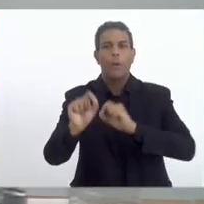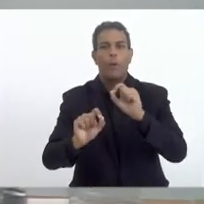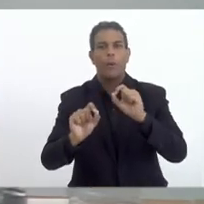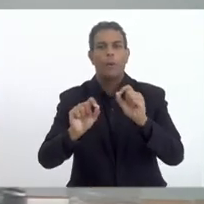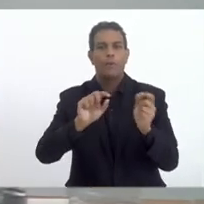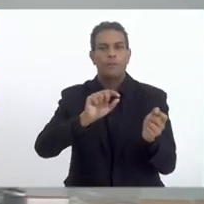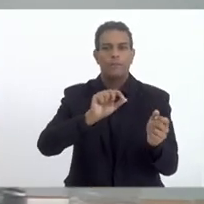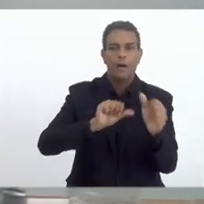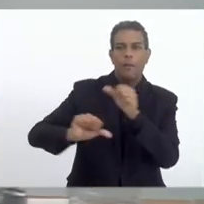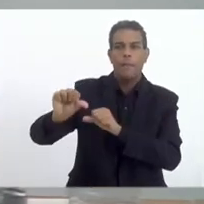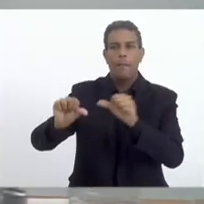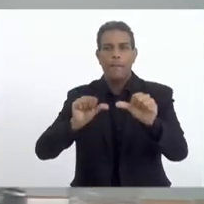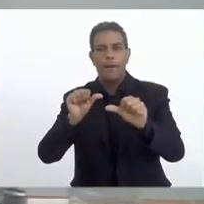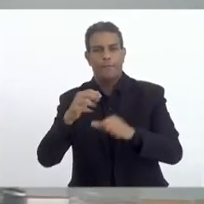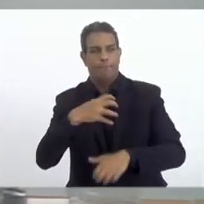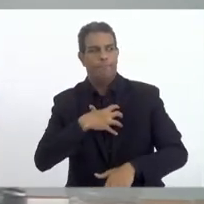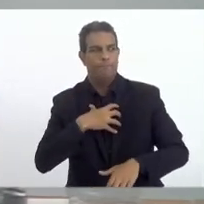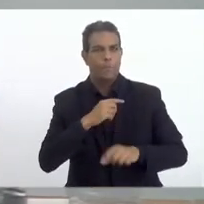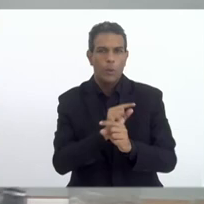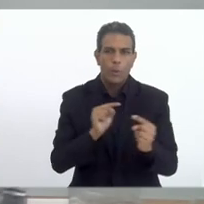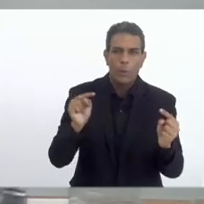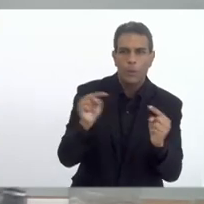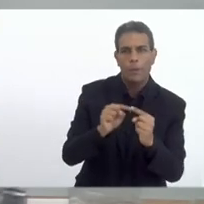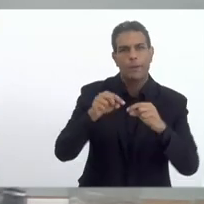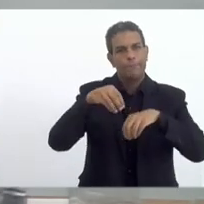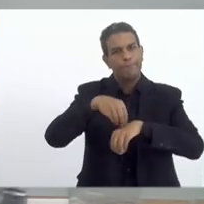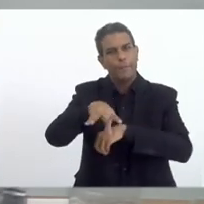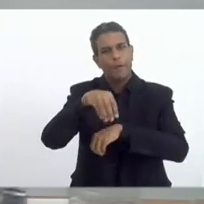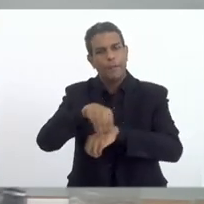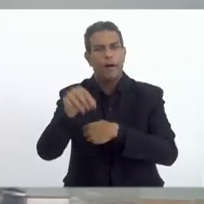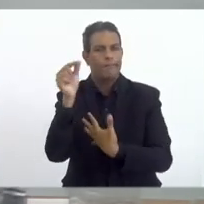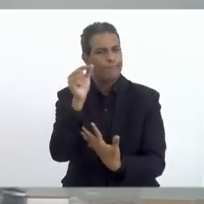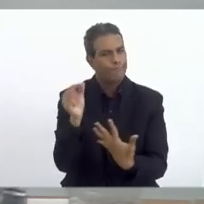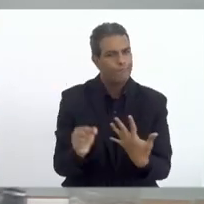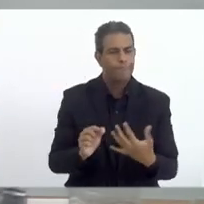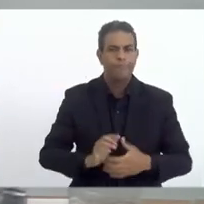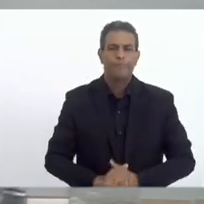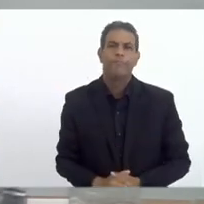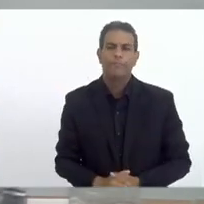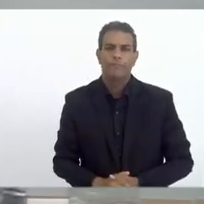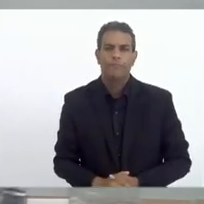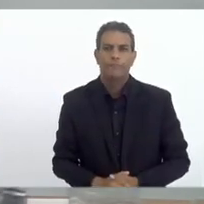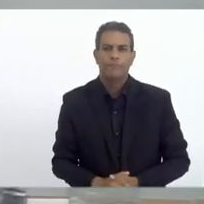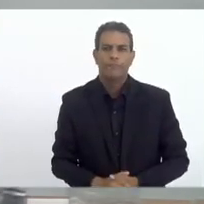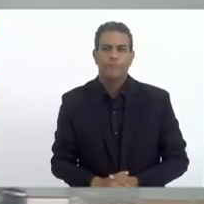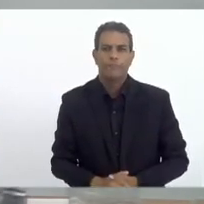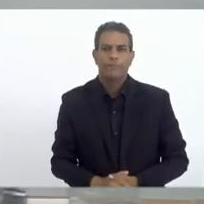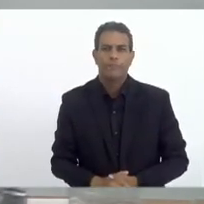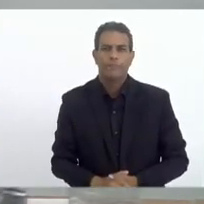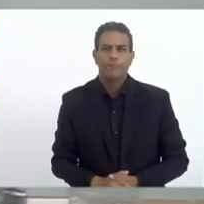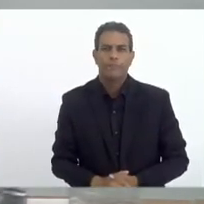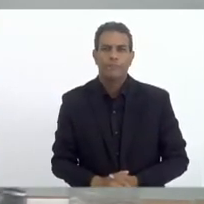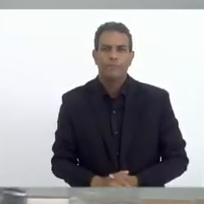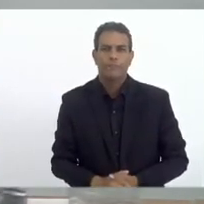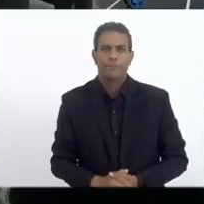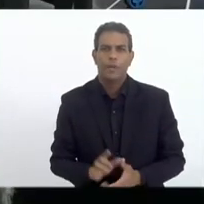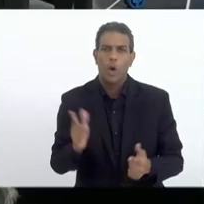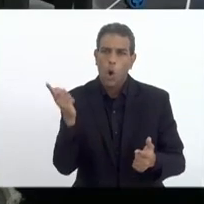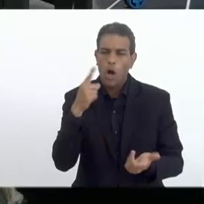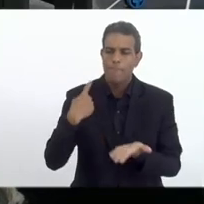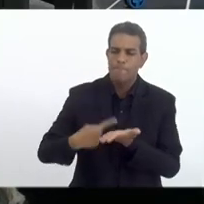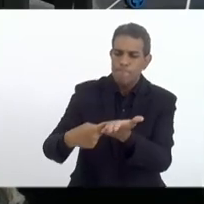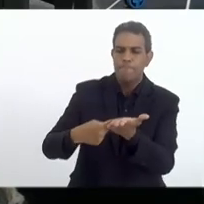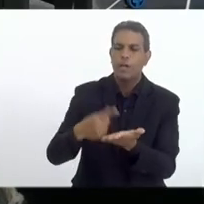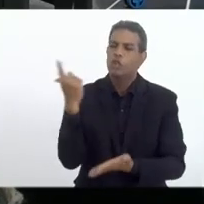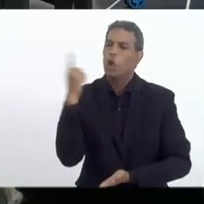aí firmar um compromisso de tentar chamar esse ano ainda. Transmite lá para o Sérgio Aureliano e arrancar dele. Não, pô. Perfeito. Mas a expectativa é essa mesmo. Então tá? Vamos embora. Nossa... Tá, o compromisso, aliás,